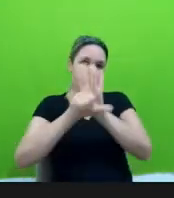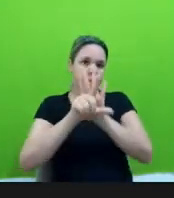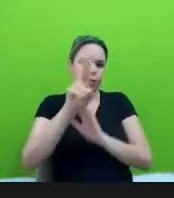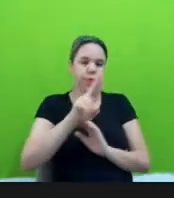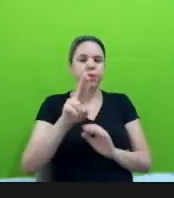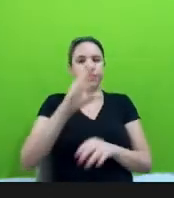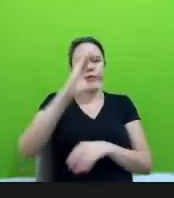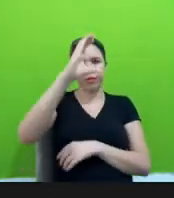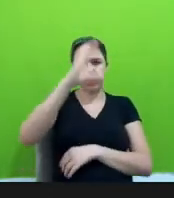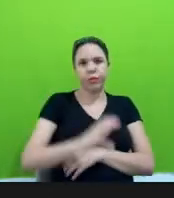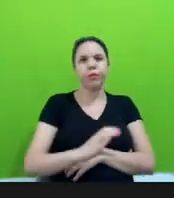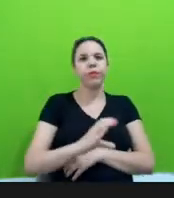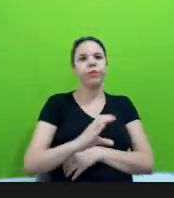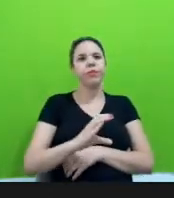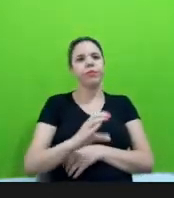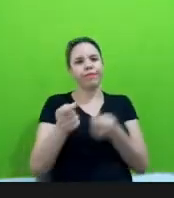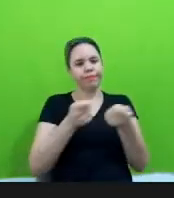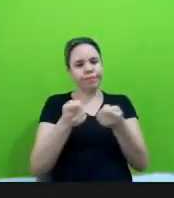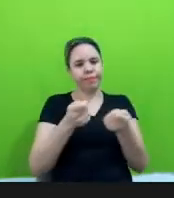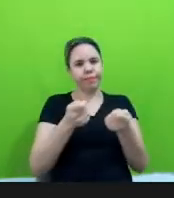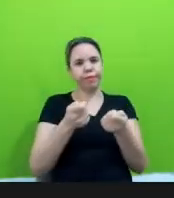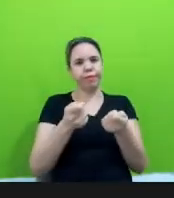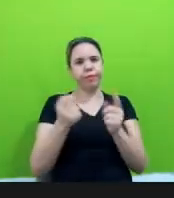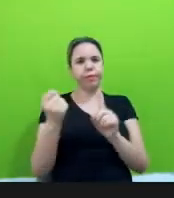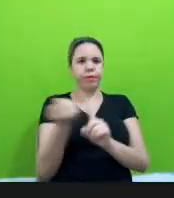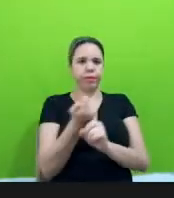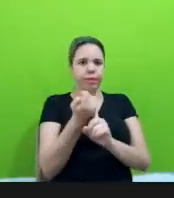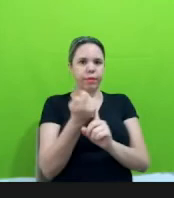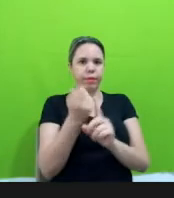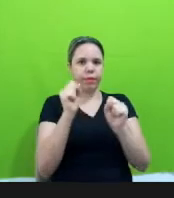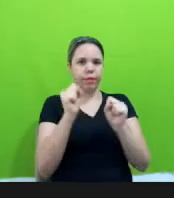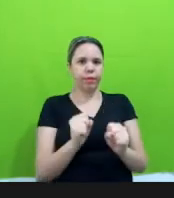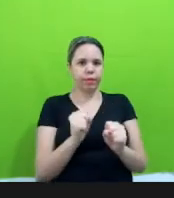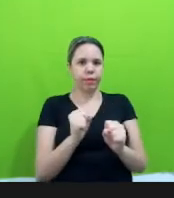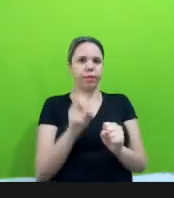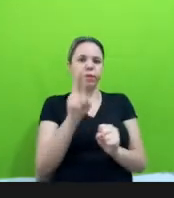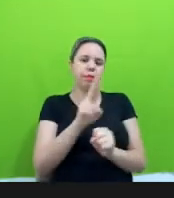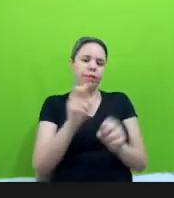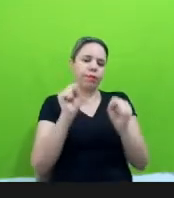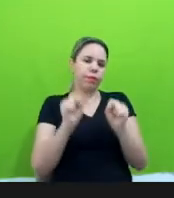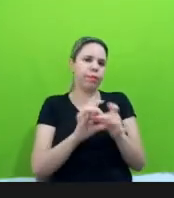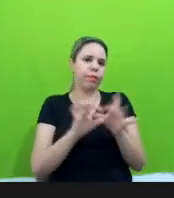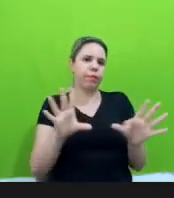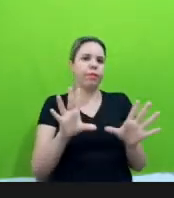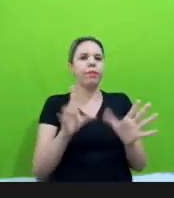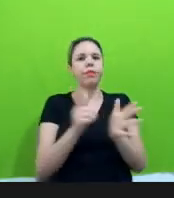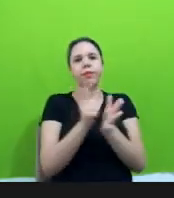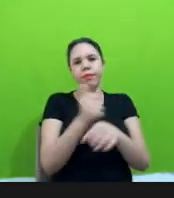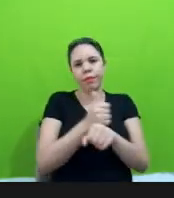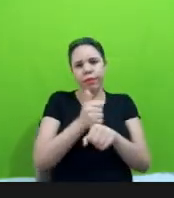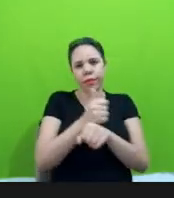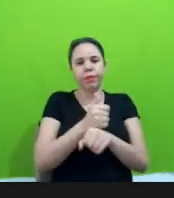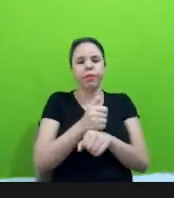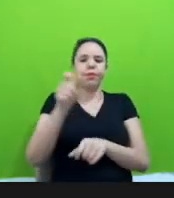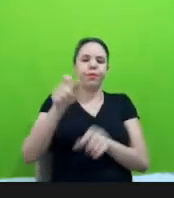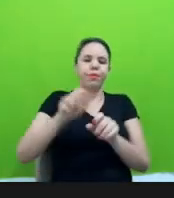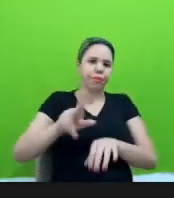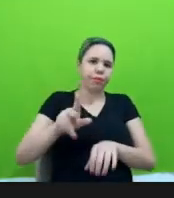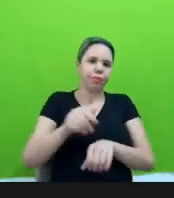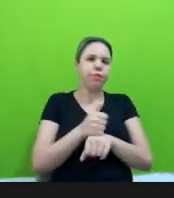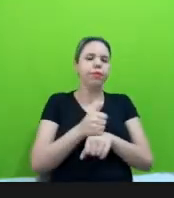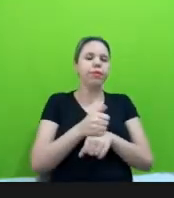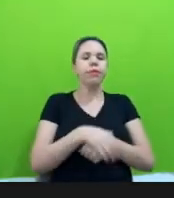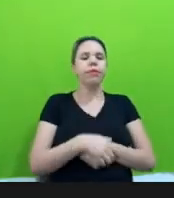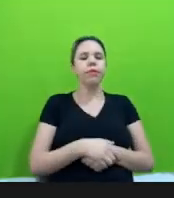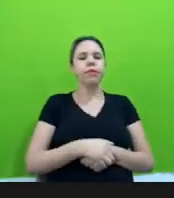cidadania, uma lei de controle social, uma lei que pode e deve ser usada por jornalistas e por não jornalistas, né?